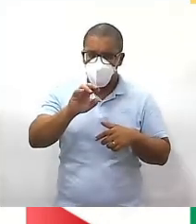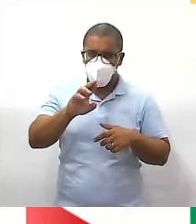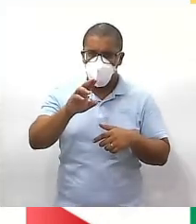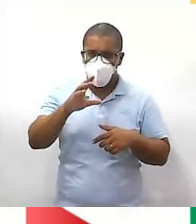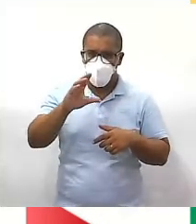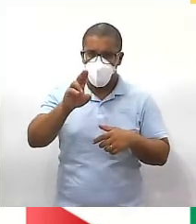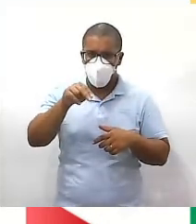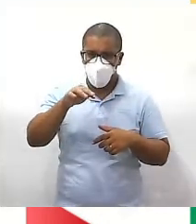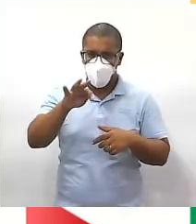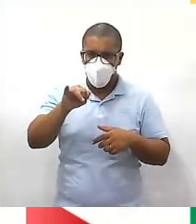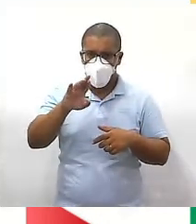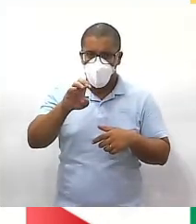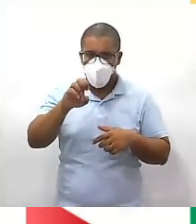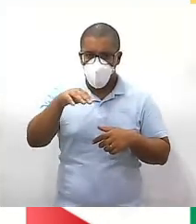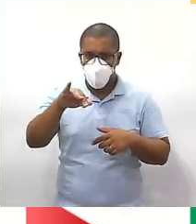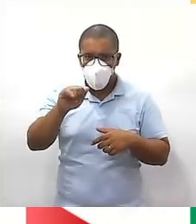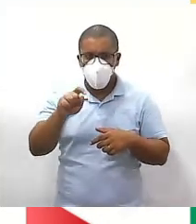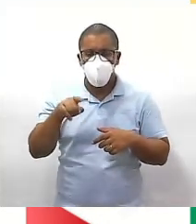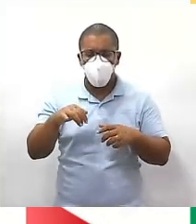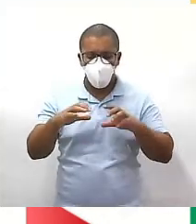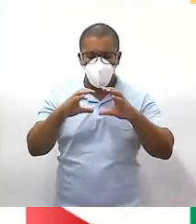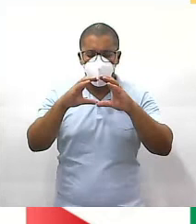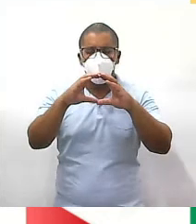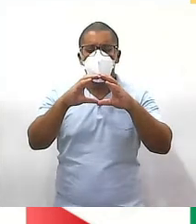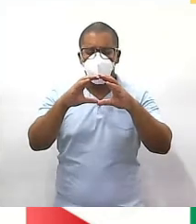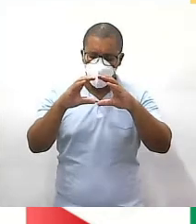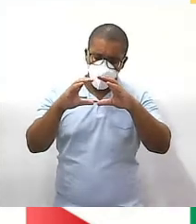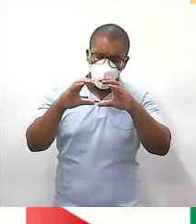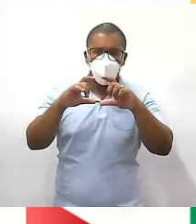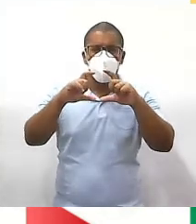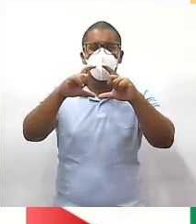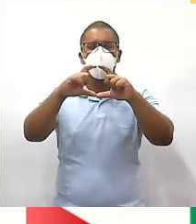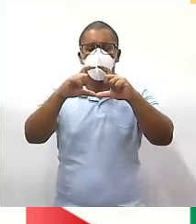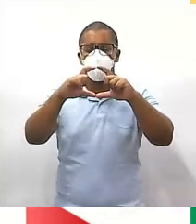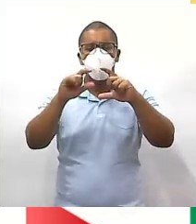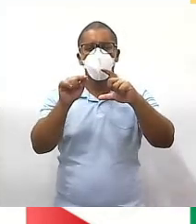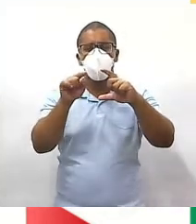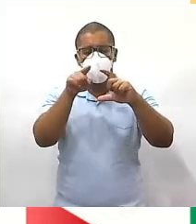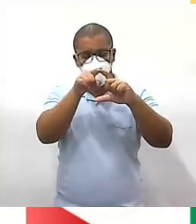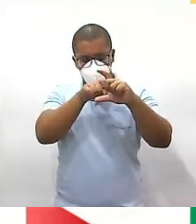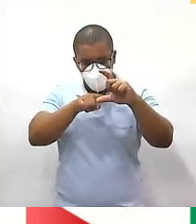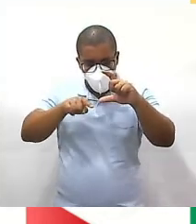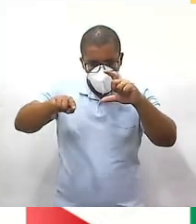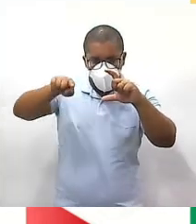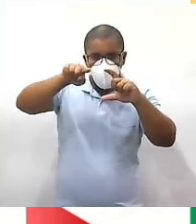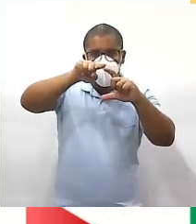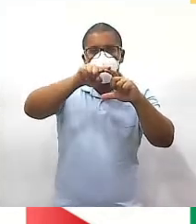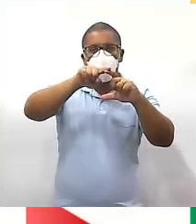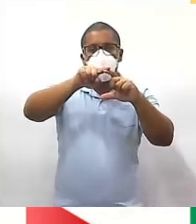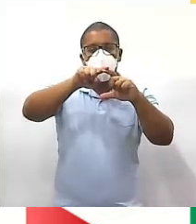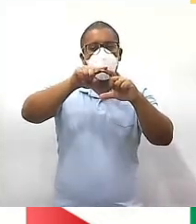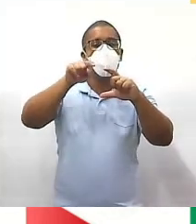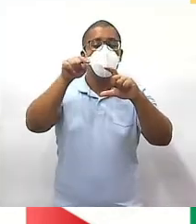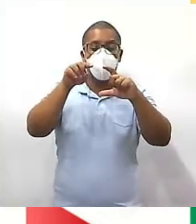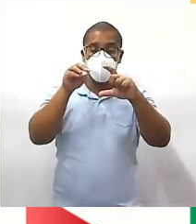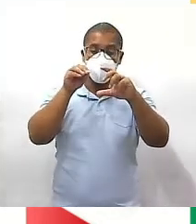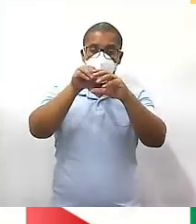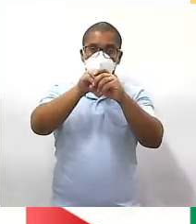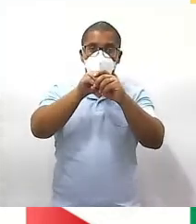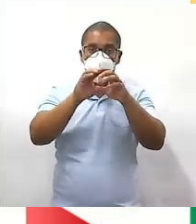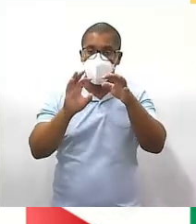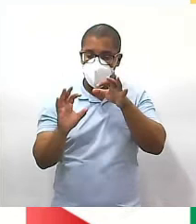o círculo. O que é um círculo? Círculo é a região da circunferência com o seu interior